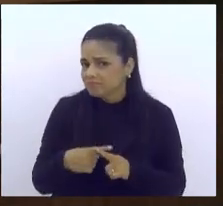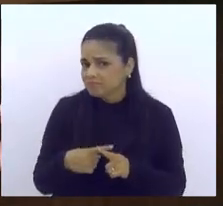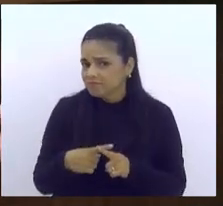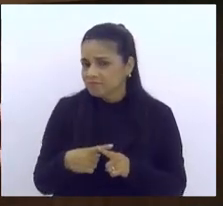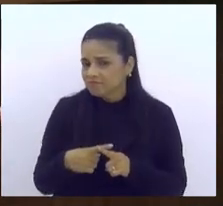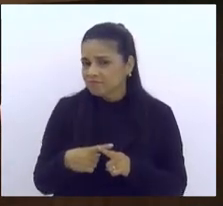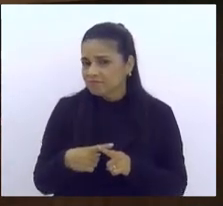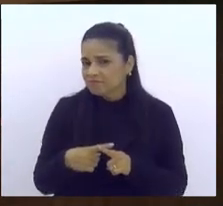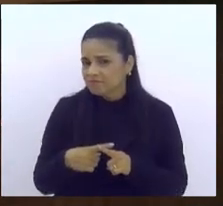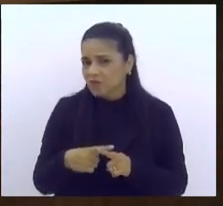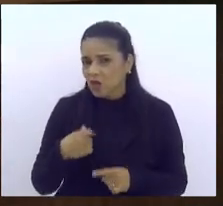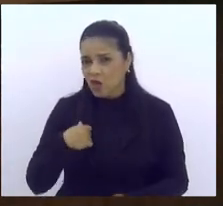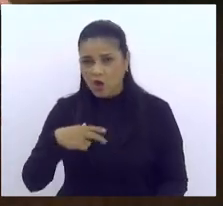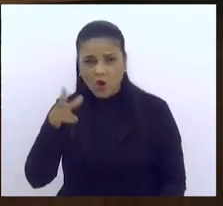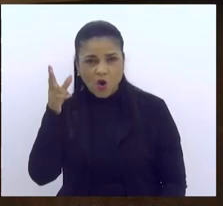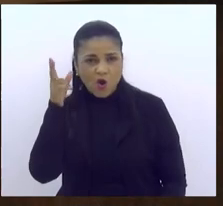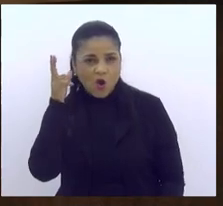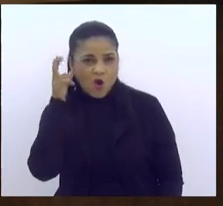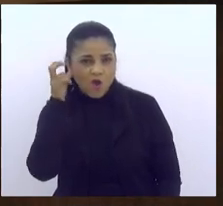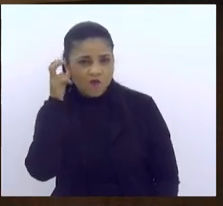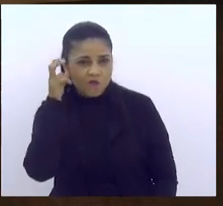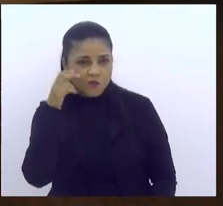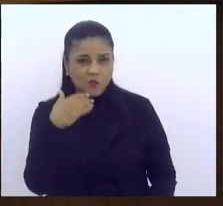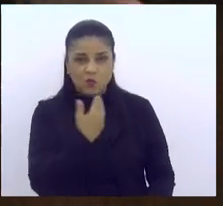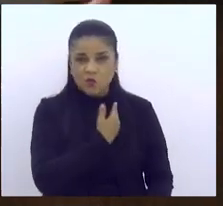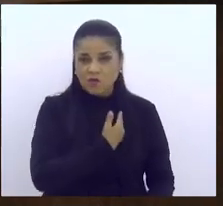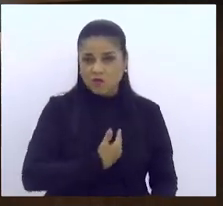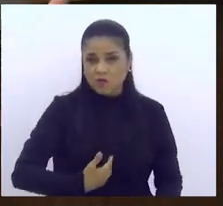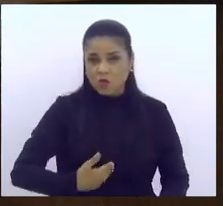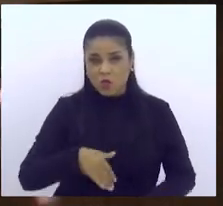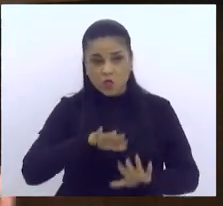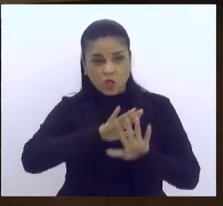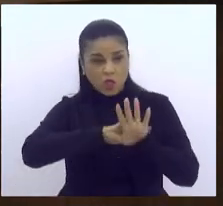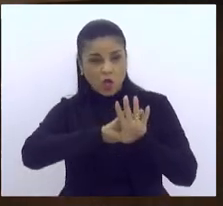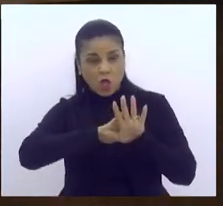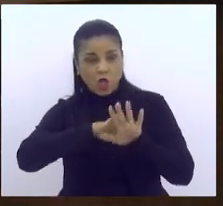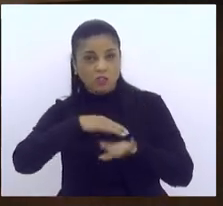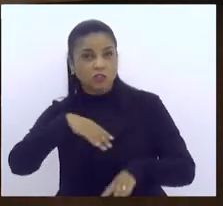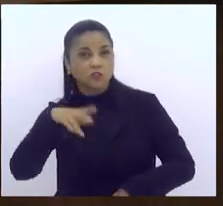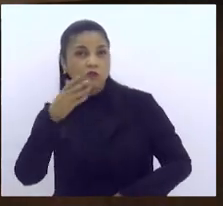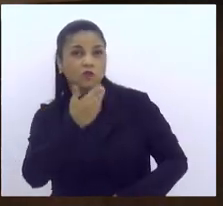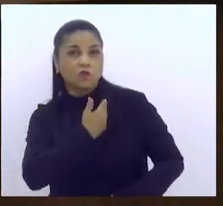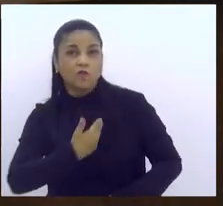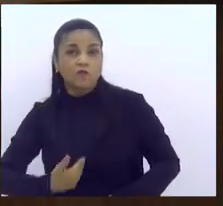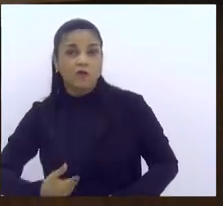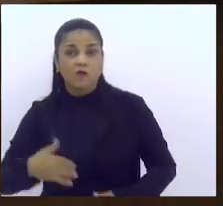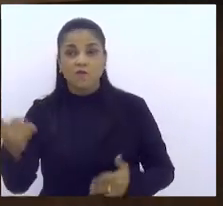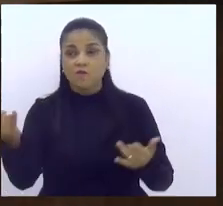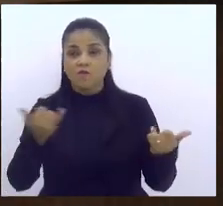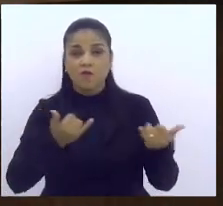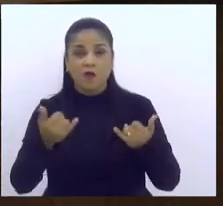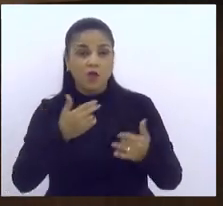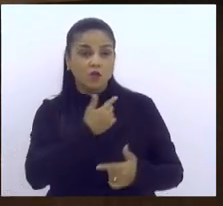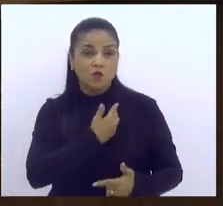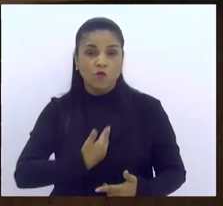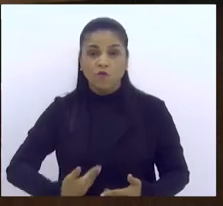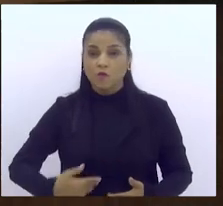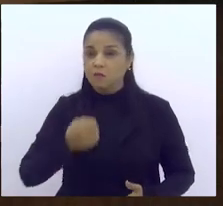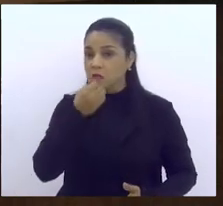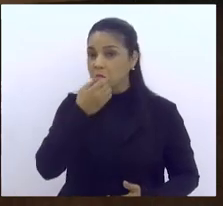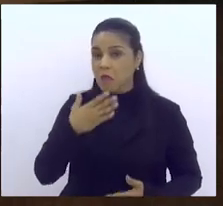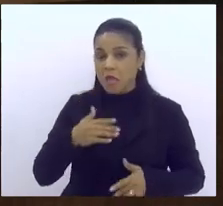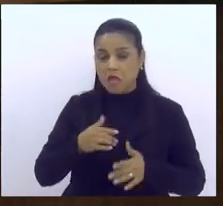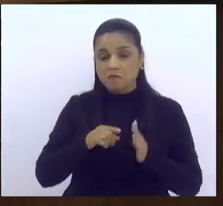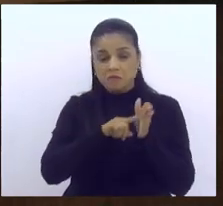estou ouvindo os interlocutores do governo, os ideólogos do governo, dizerem que o governador está muito bem na